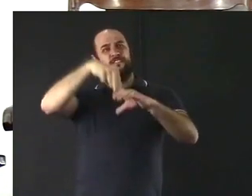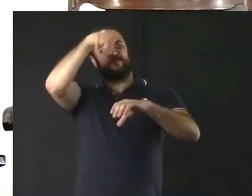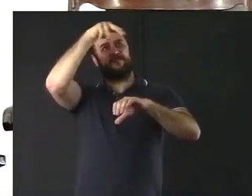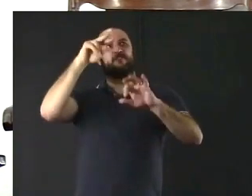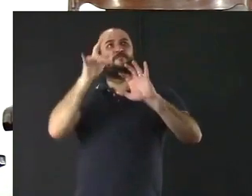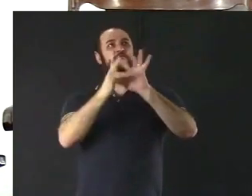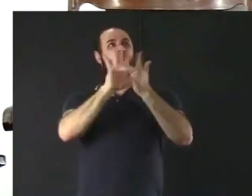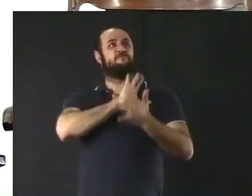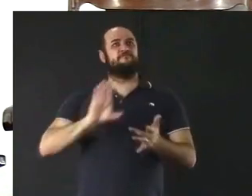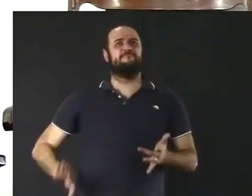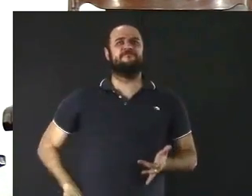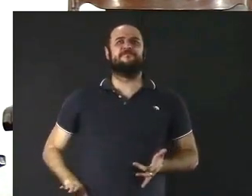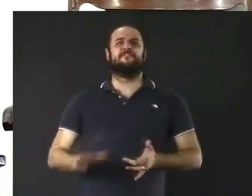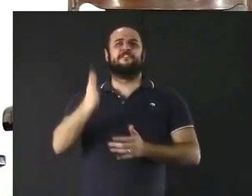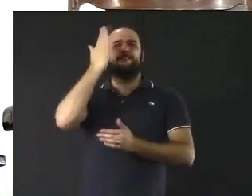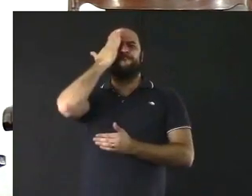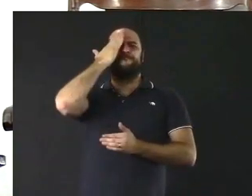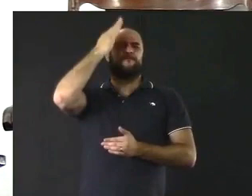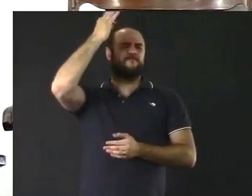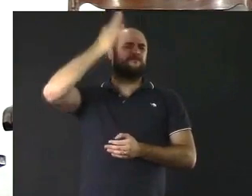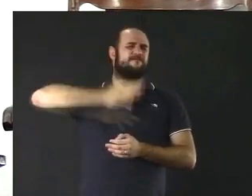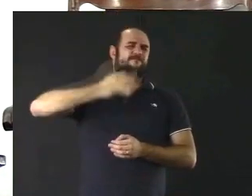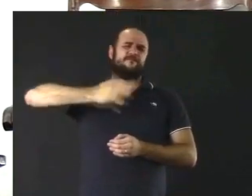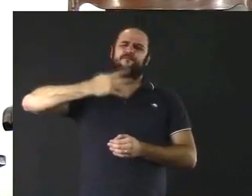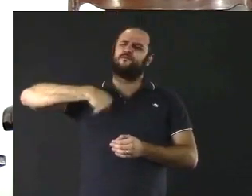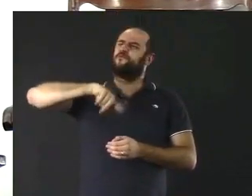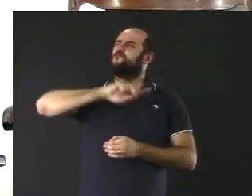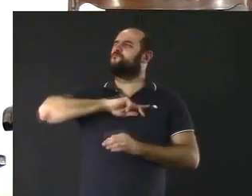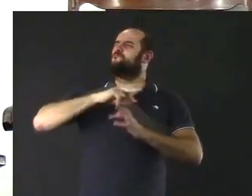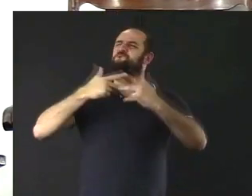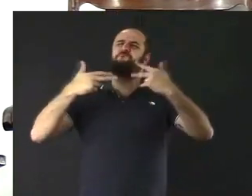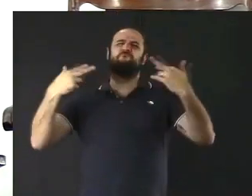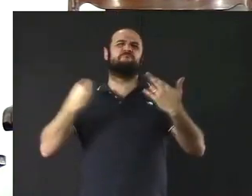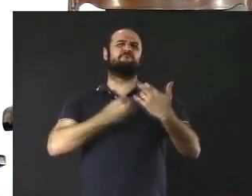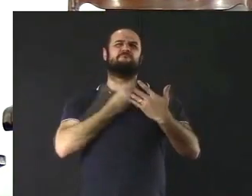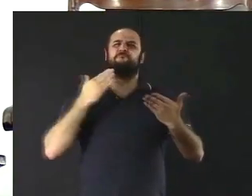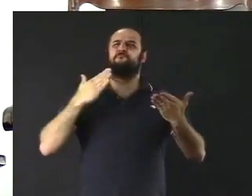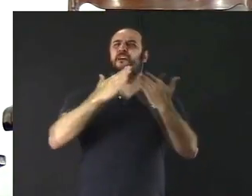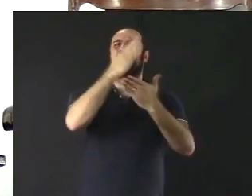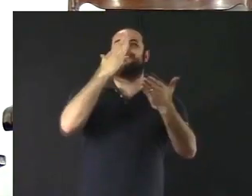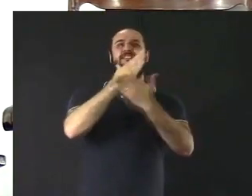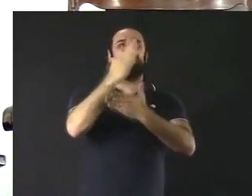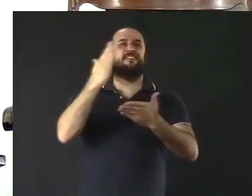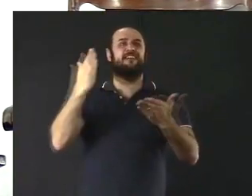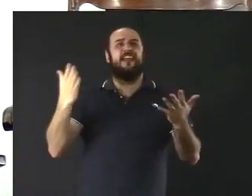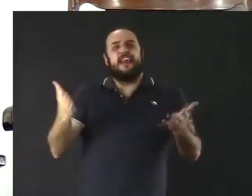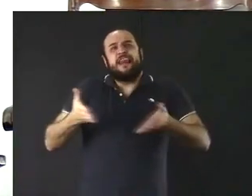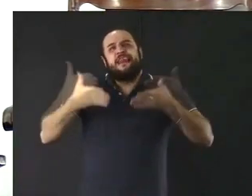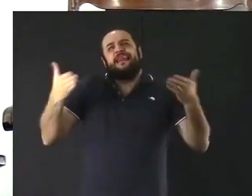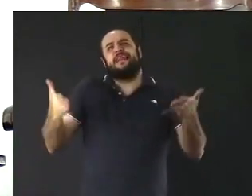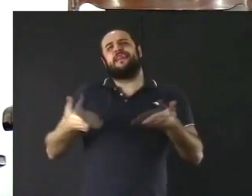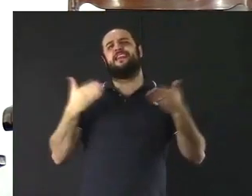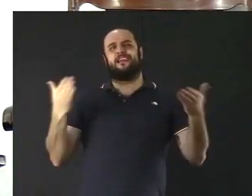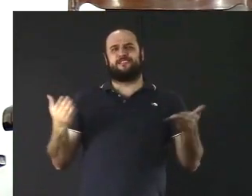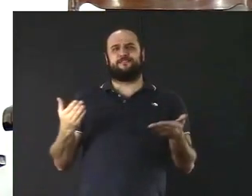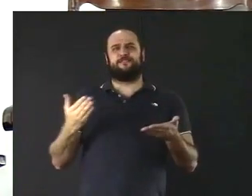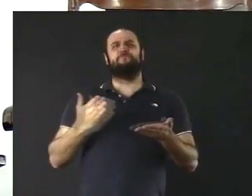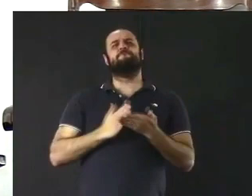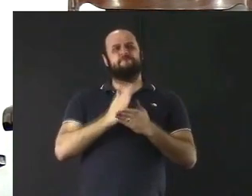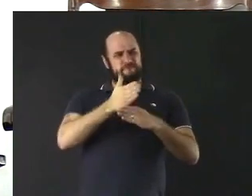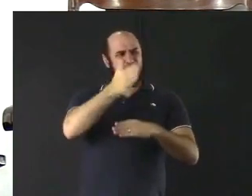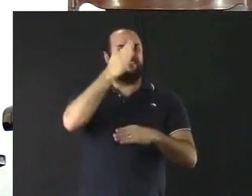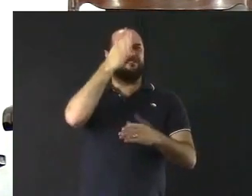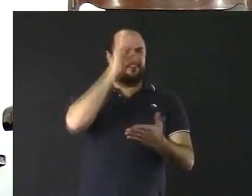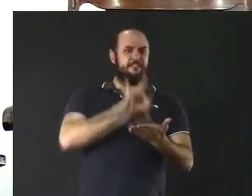a plena convicção que tudo que nós passamos é leve e é passageiro. E o que está reservado para